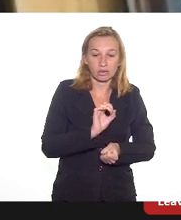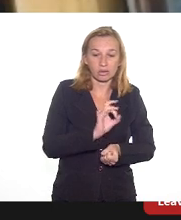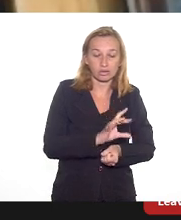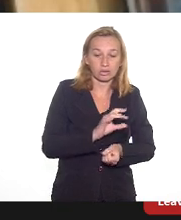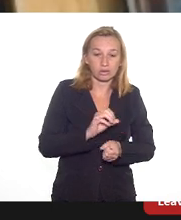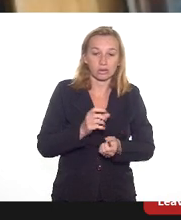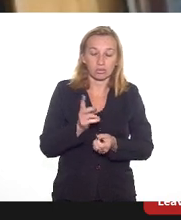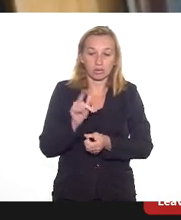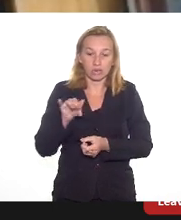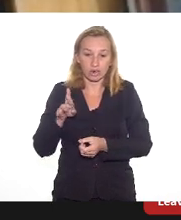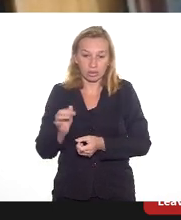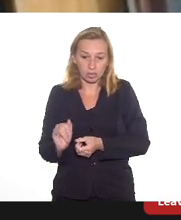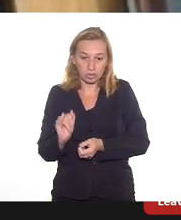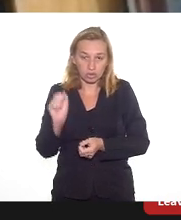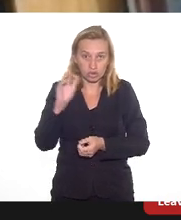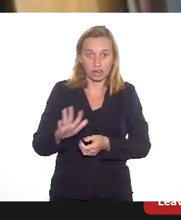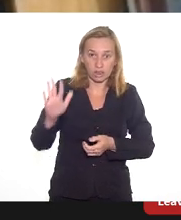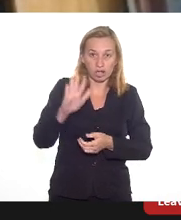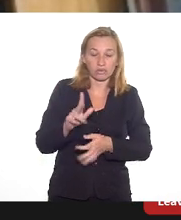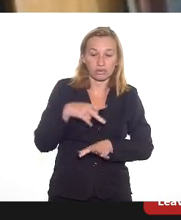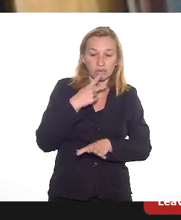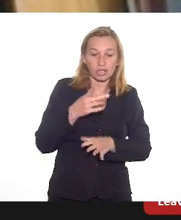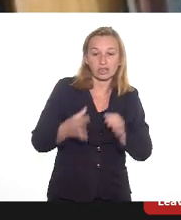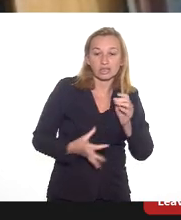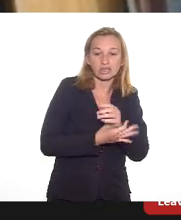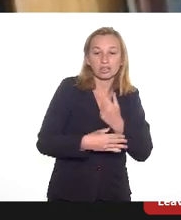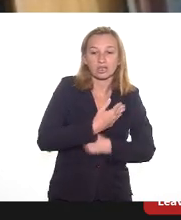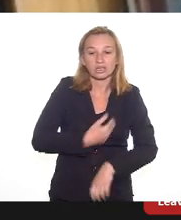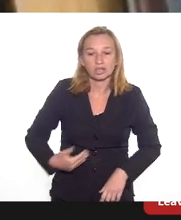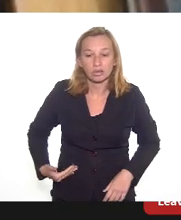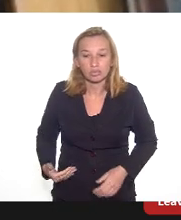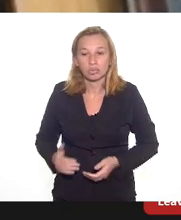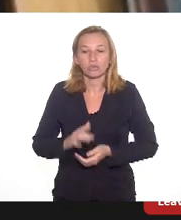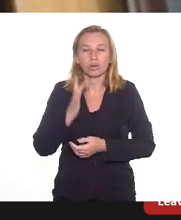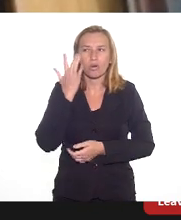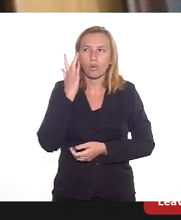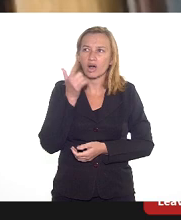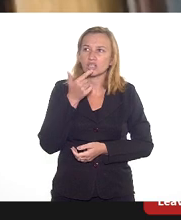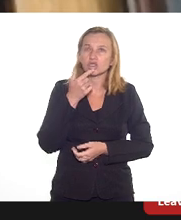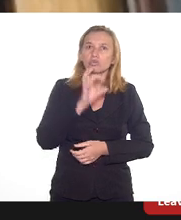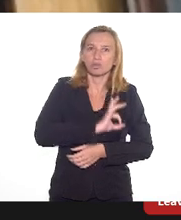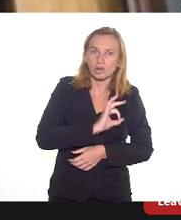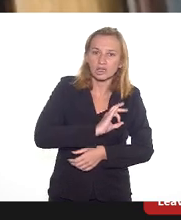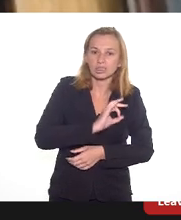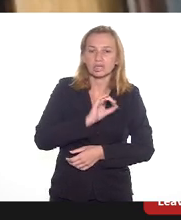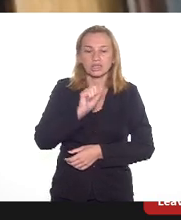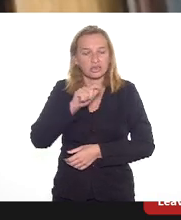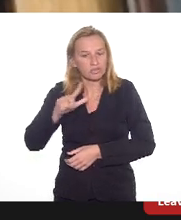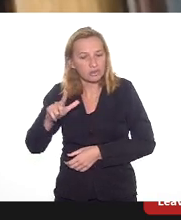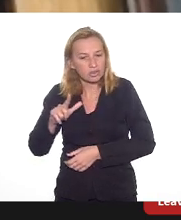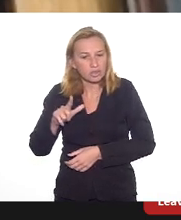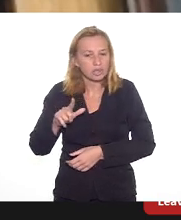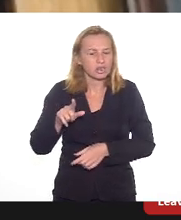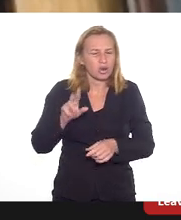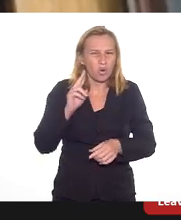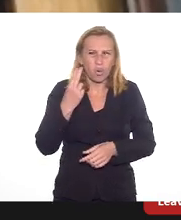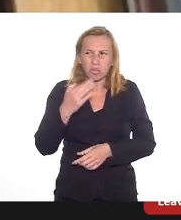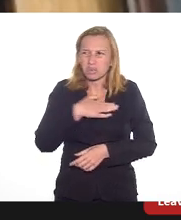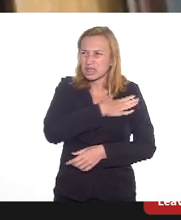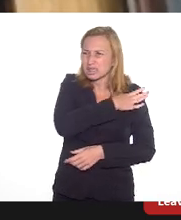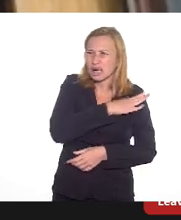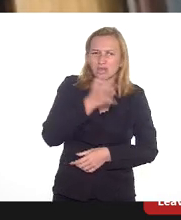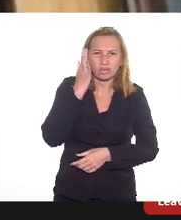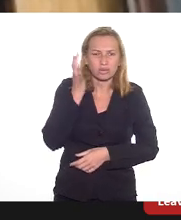Tá? O parecer foi dado específico para a segurança pública, eu não lembro, acho que, salvo engano, para a Polícia Civil, ou militar, eu não lembro, acho que para a Polícia